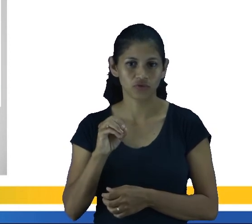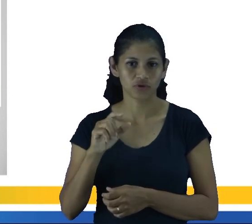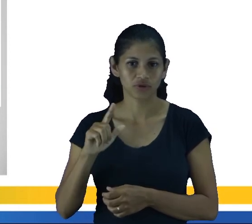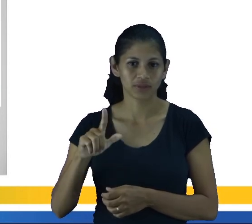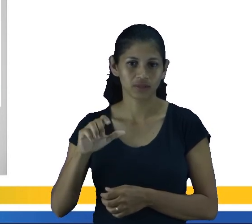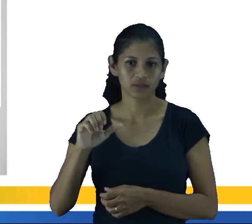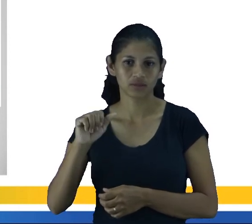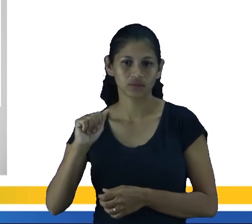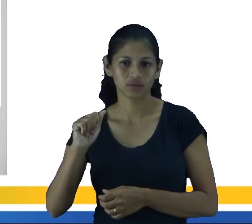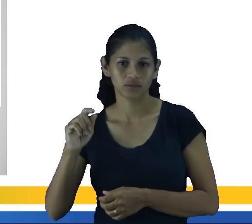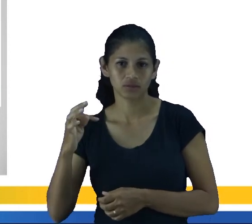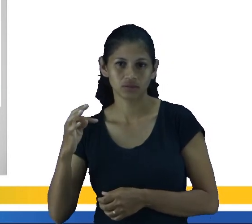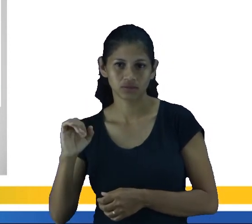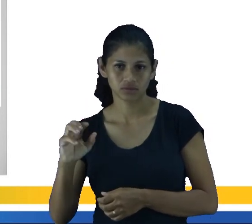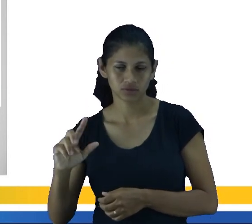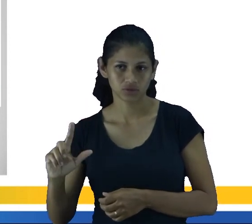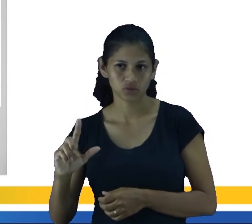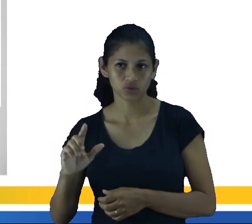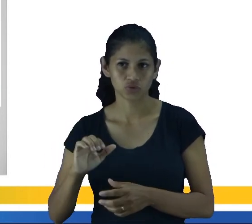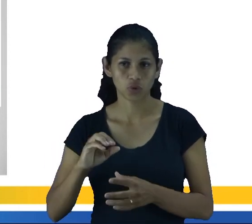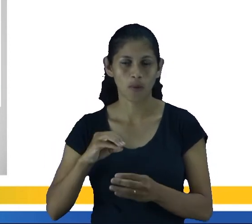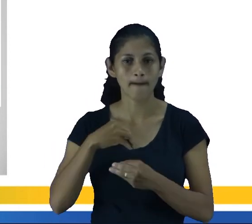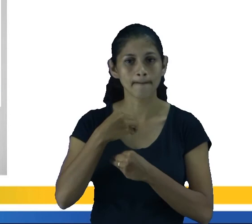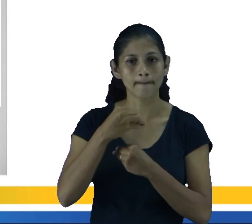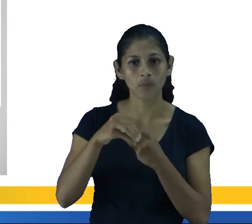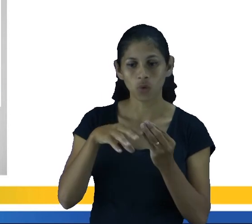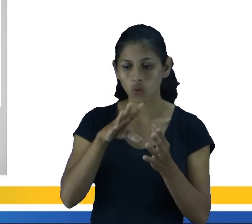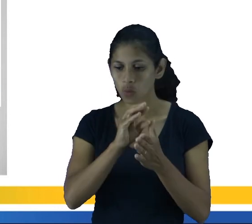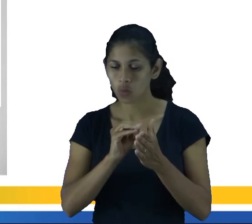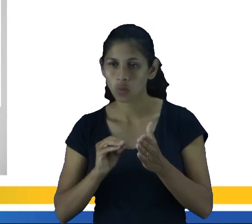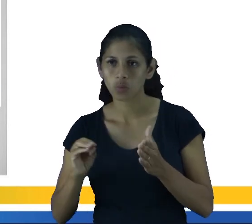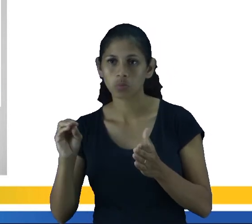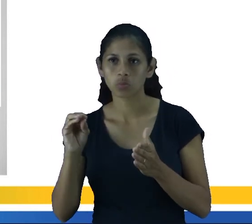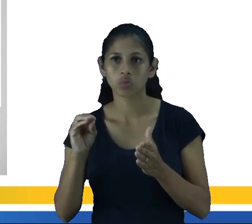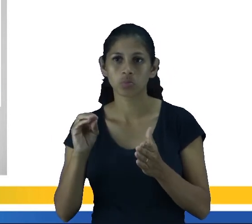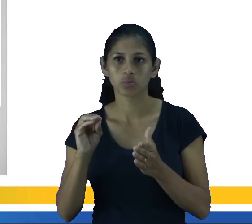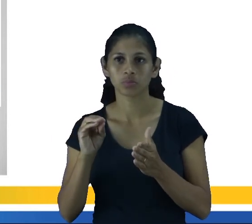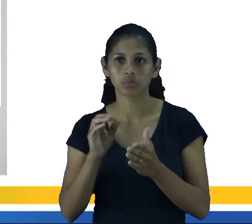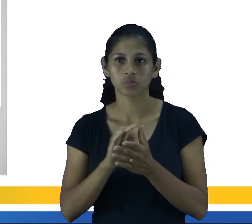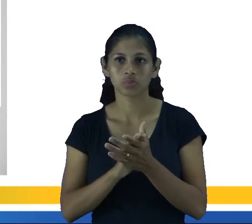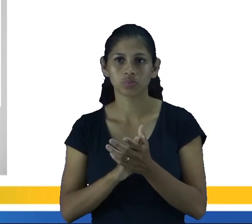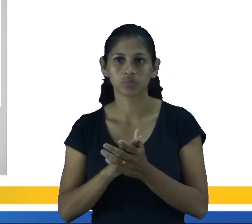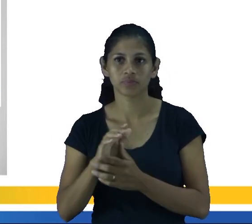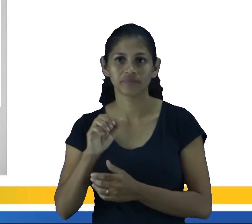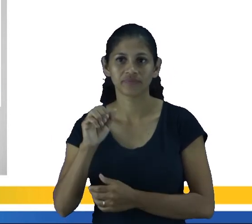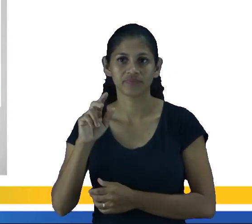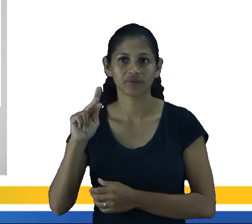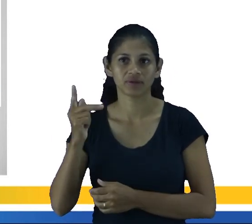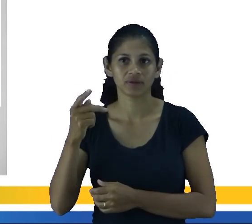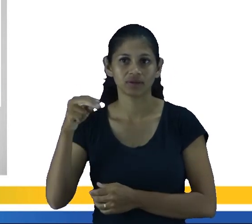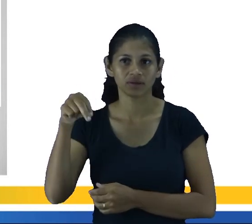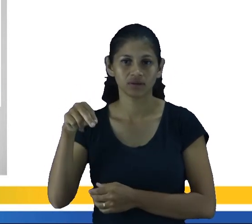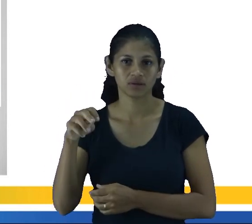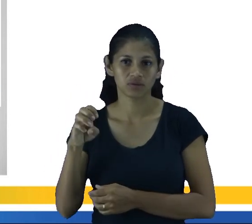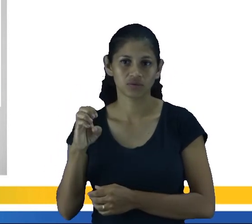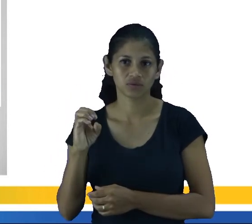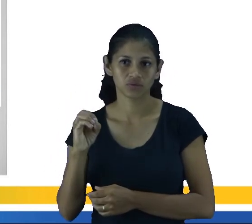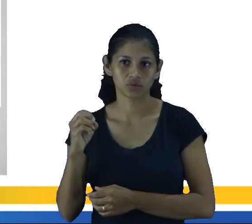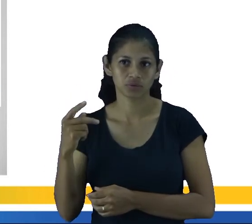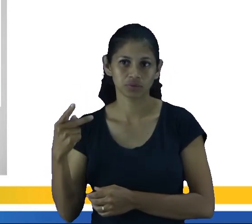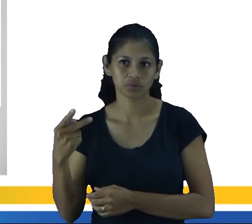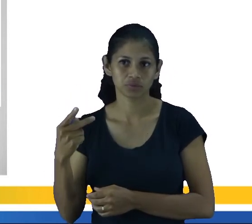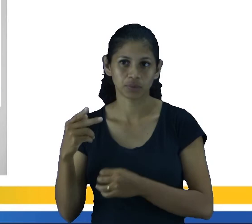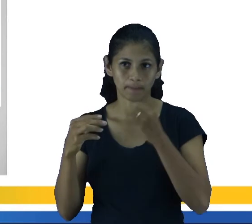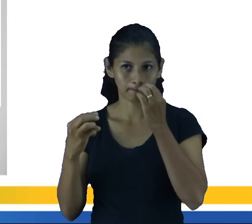do estado líquido para o estado de vapor. Então, a gente tem o HCl, o HCN, o HNO3, o HI,